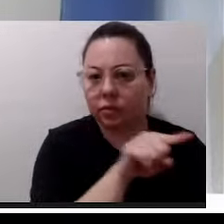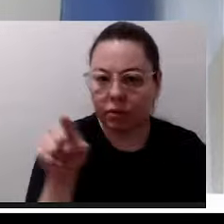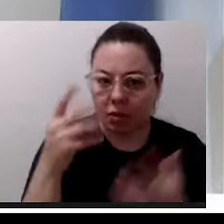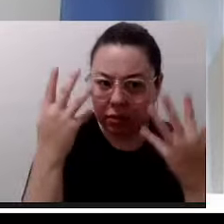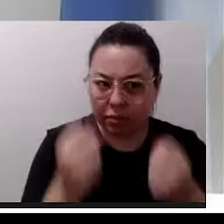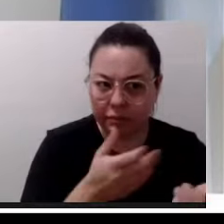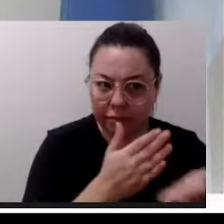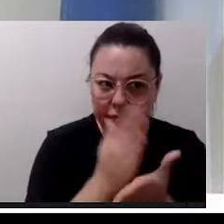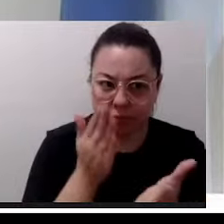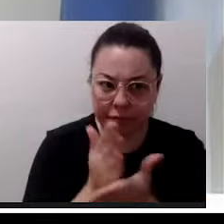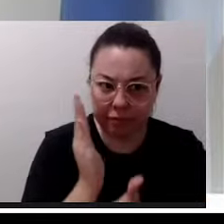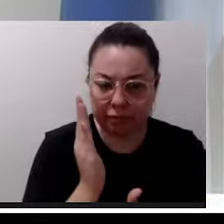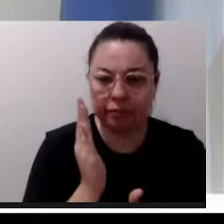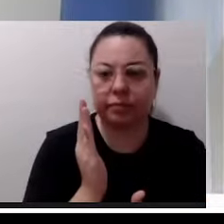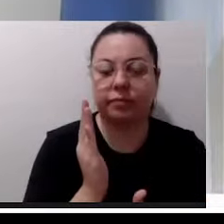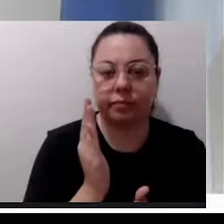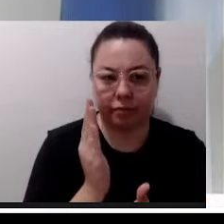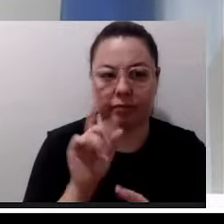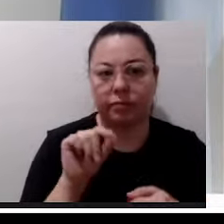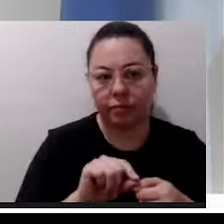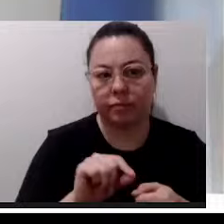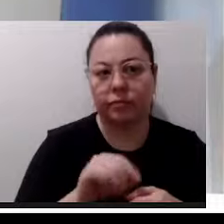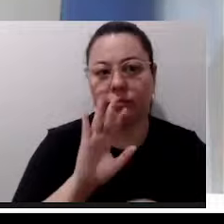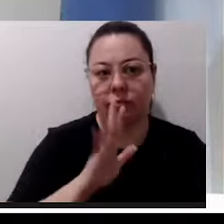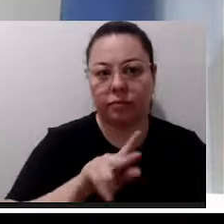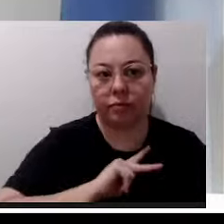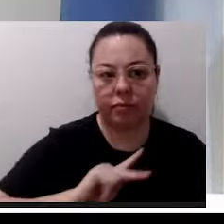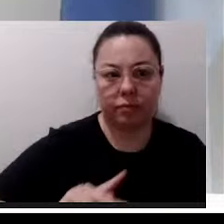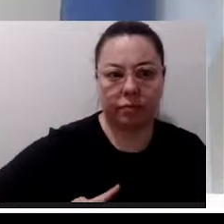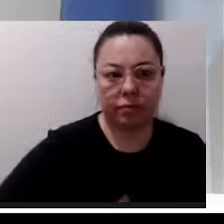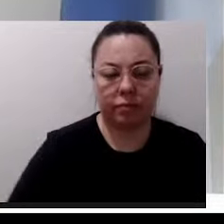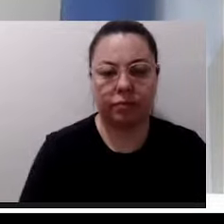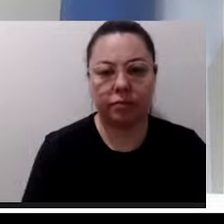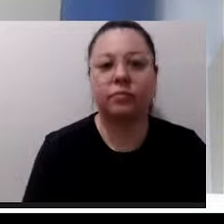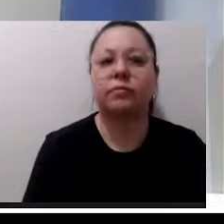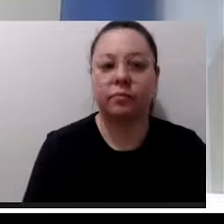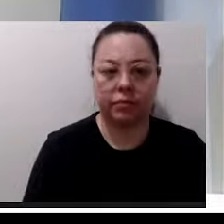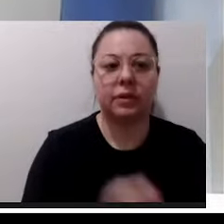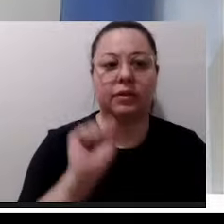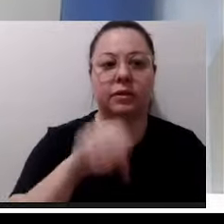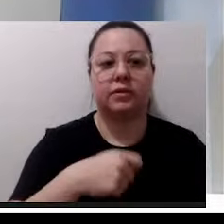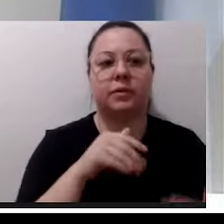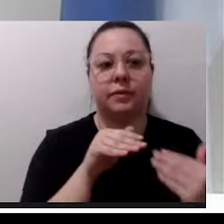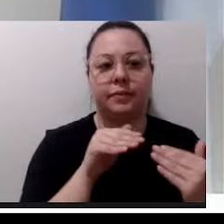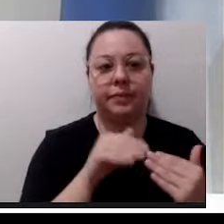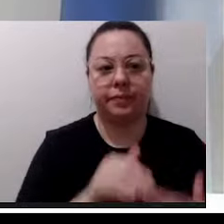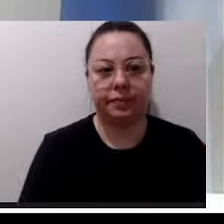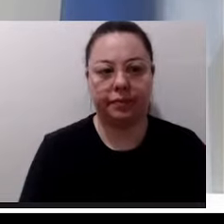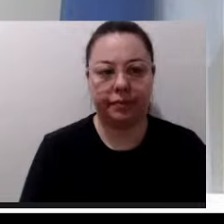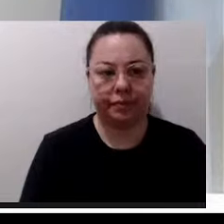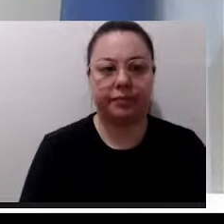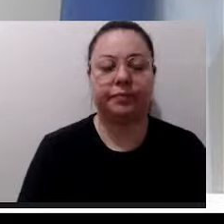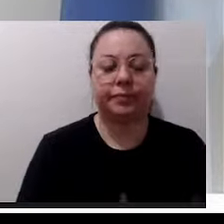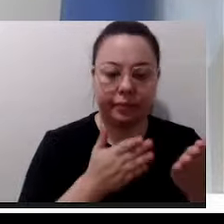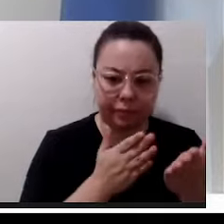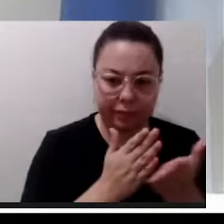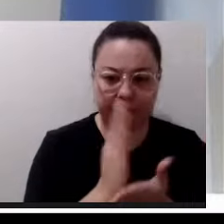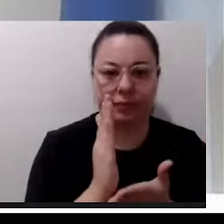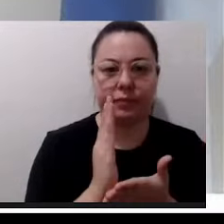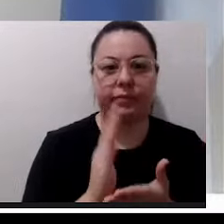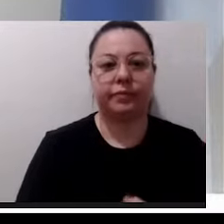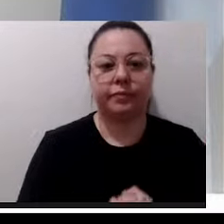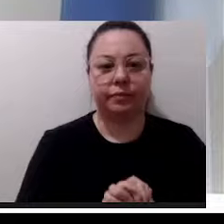deferimento realizado pela presidência. De acordo. De acordo. De acordo. Aprovado